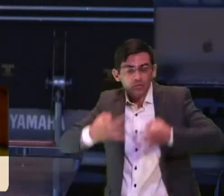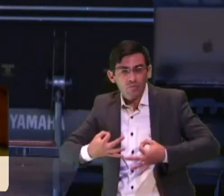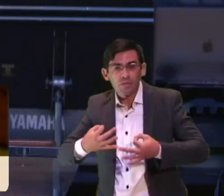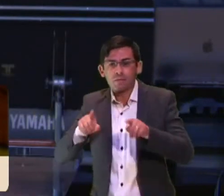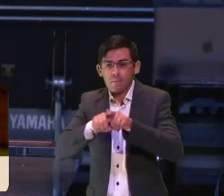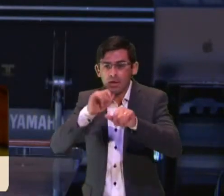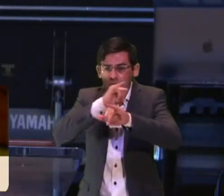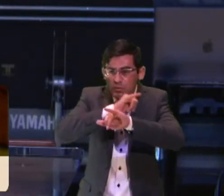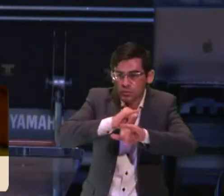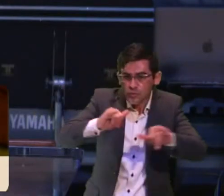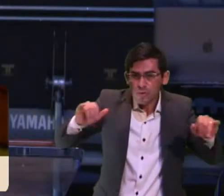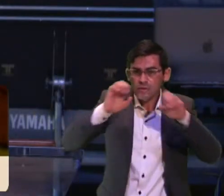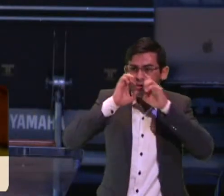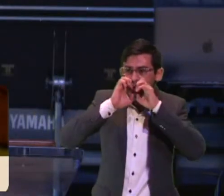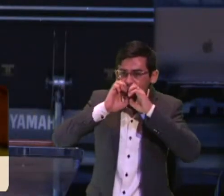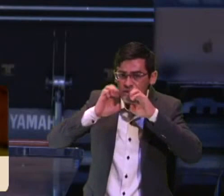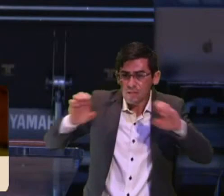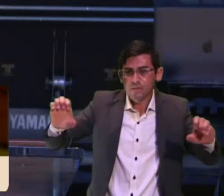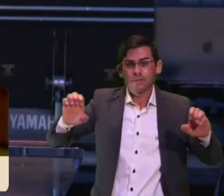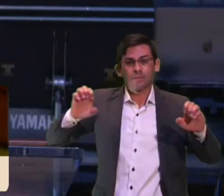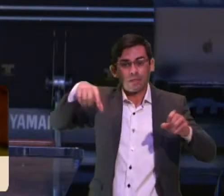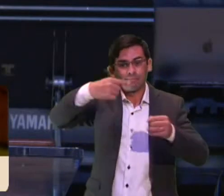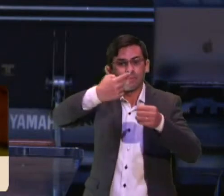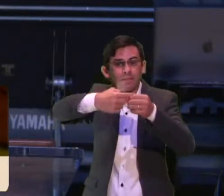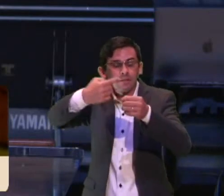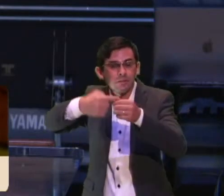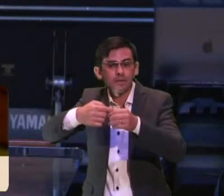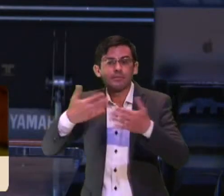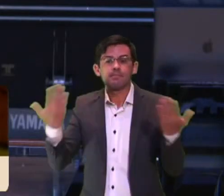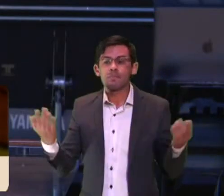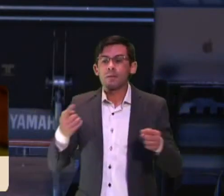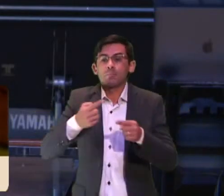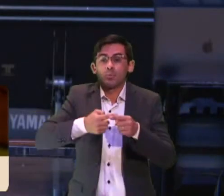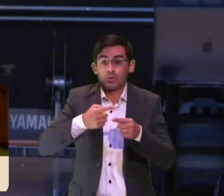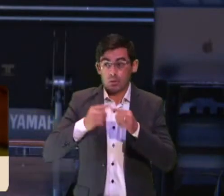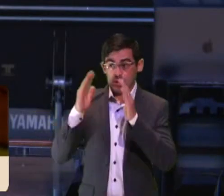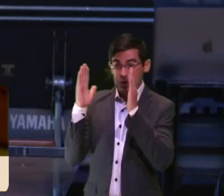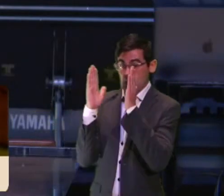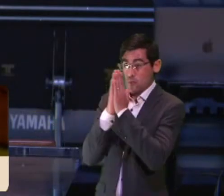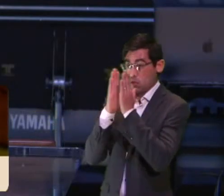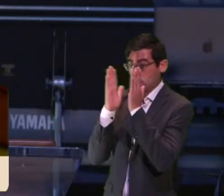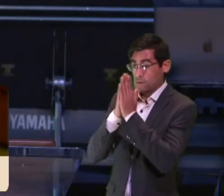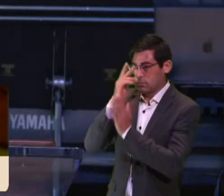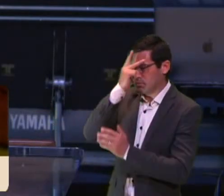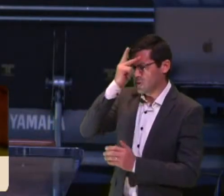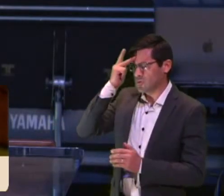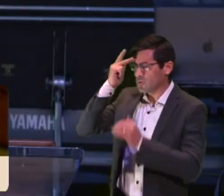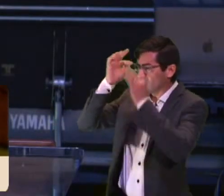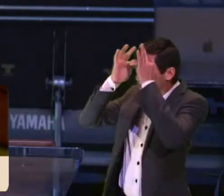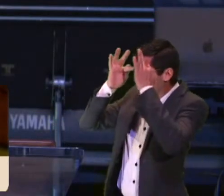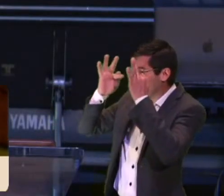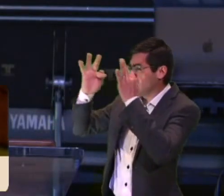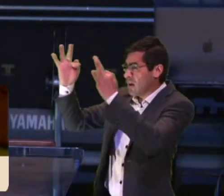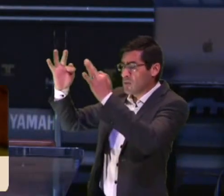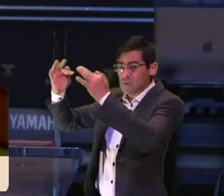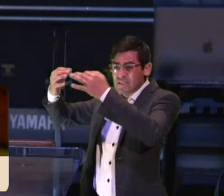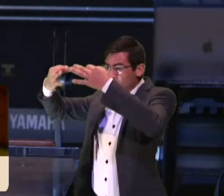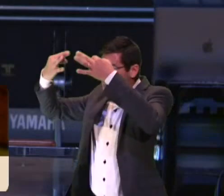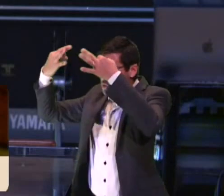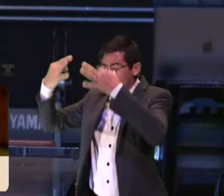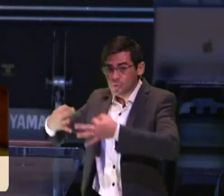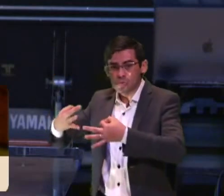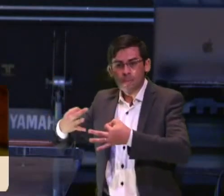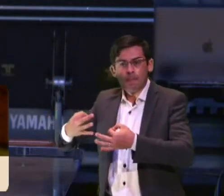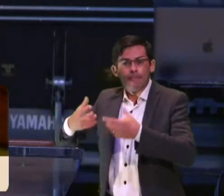entregando recados de Deus para aquela comunidade. Porque a oração do justo, aonde existe um